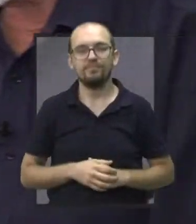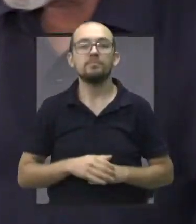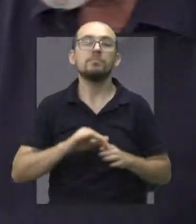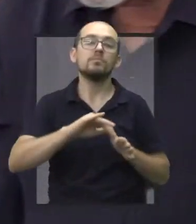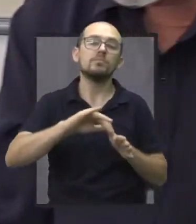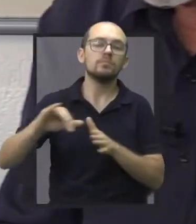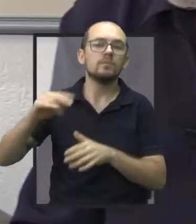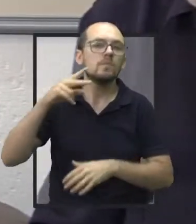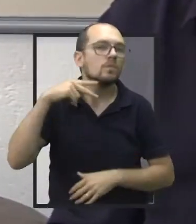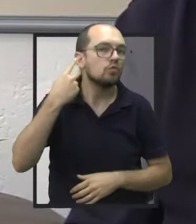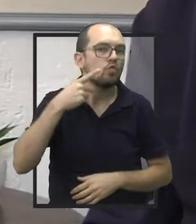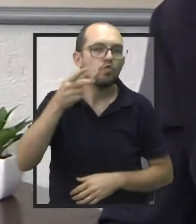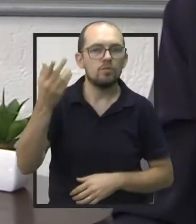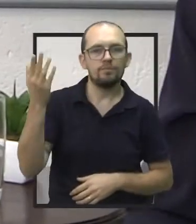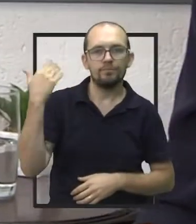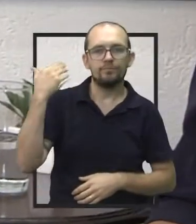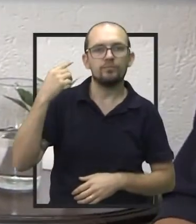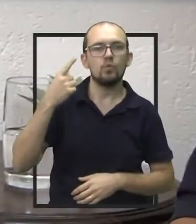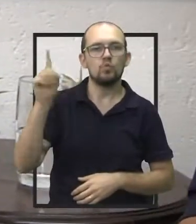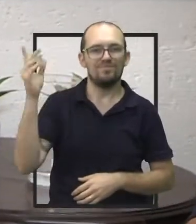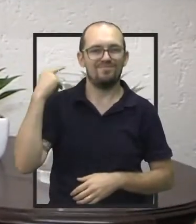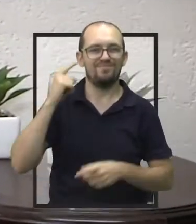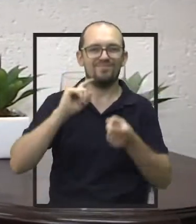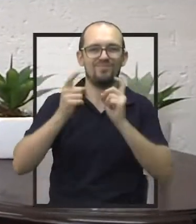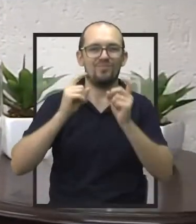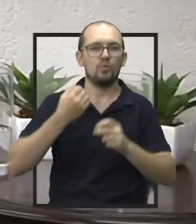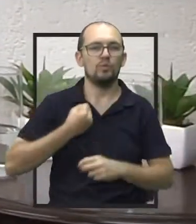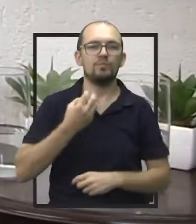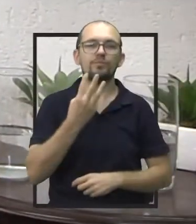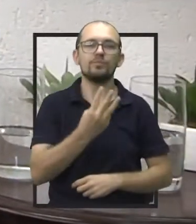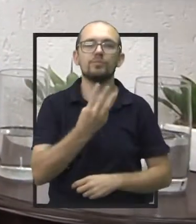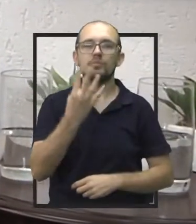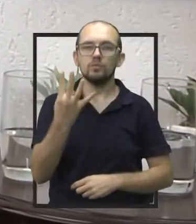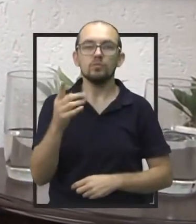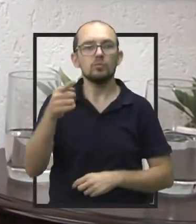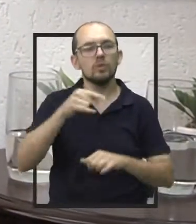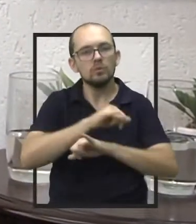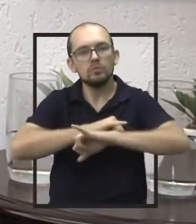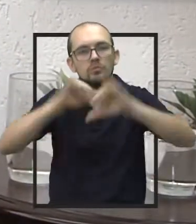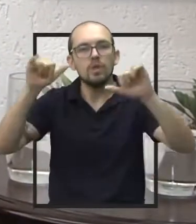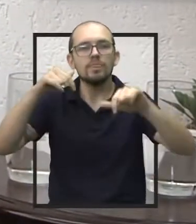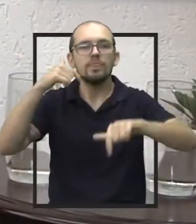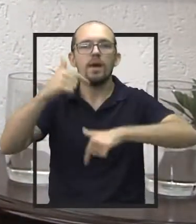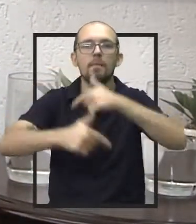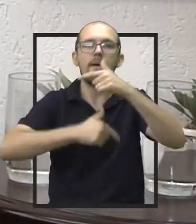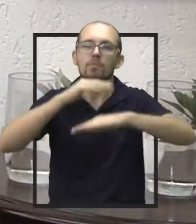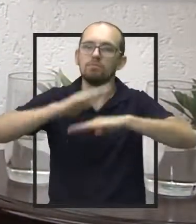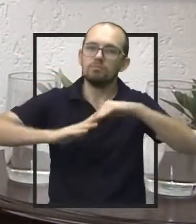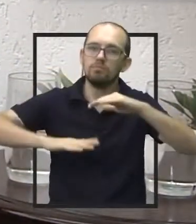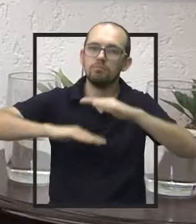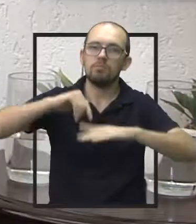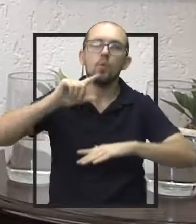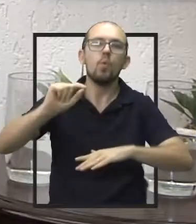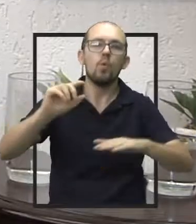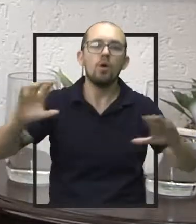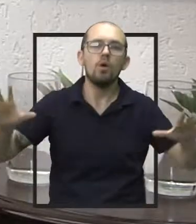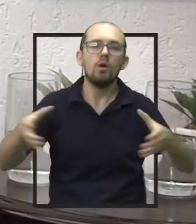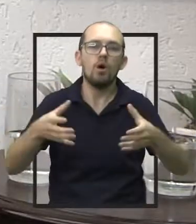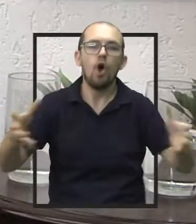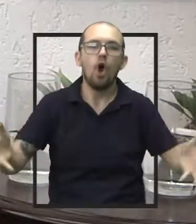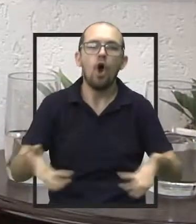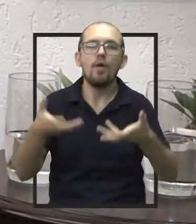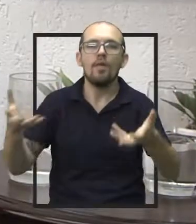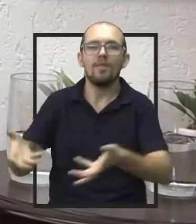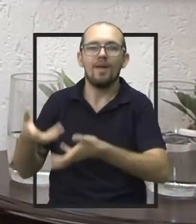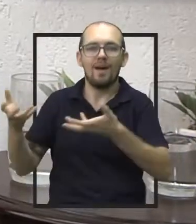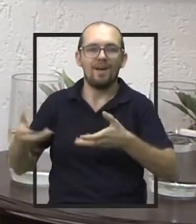destacou na última sessão ordinária 34ª o trabalho realizado pelas notas municipais aqui do município